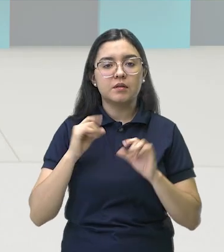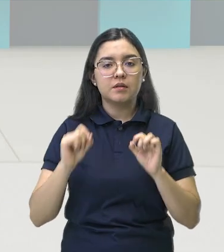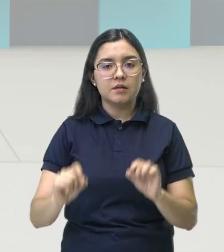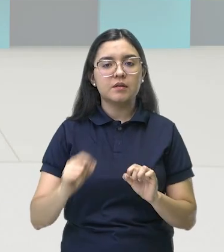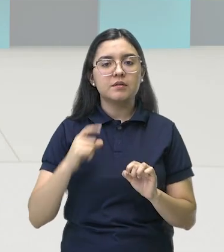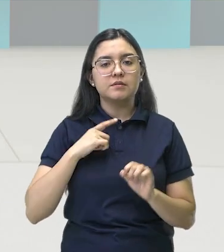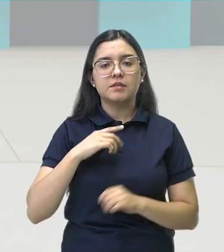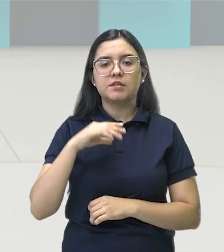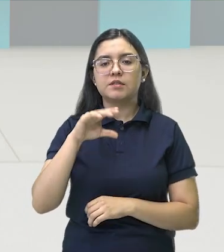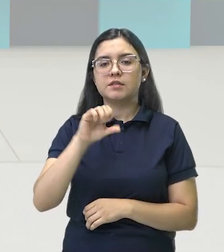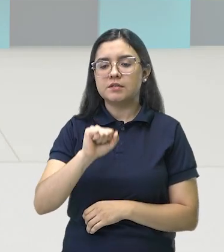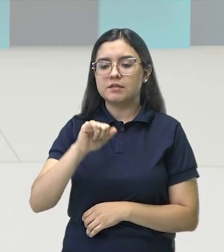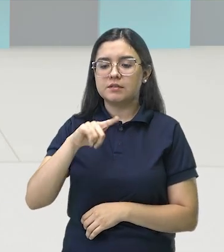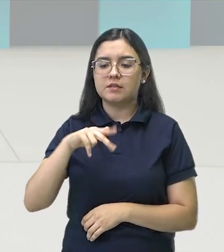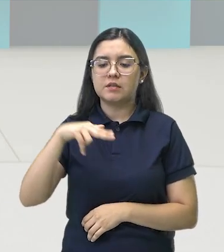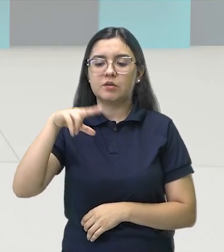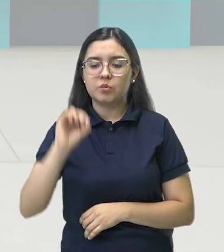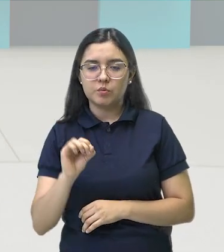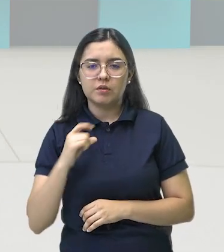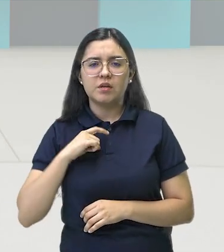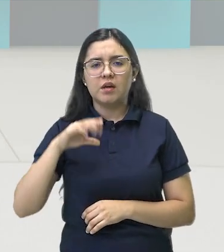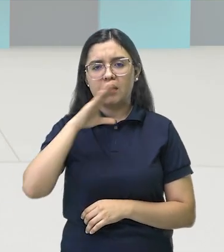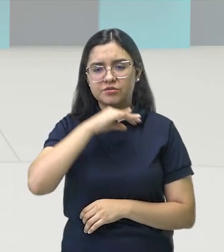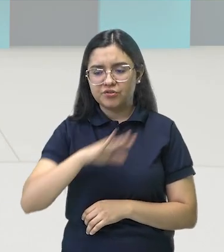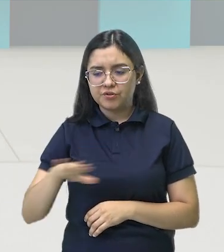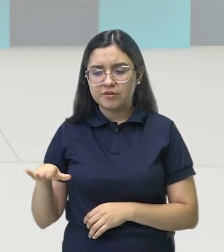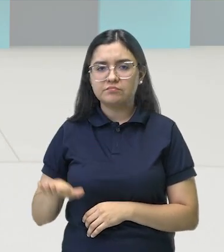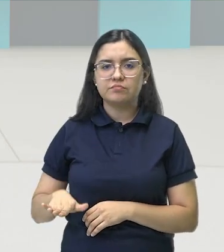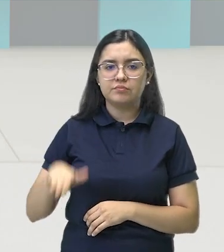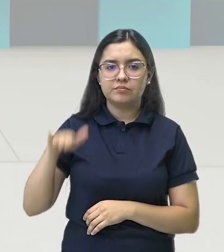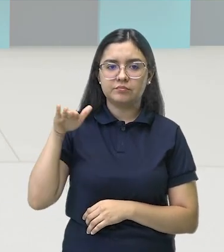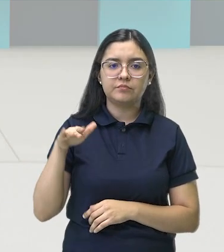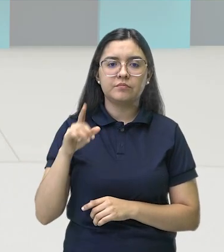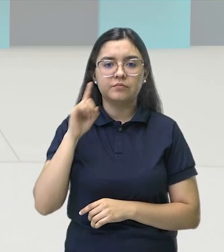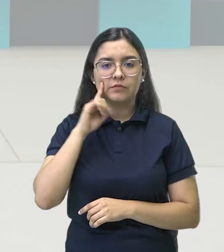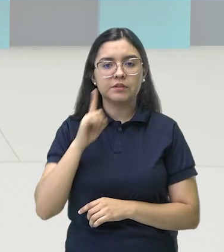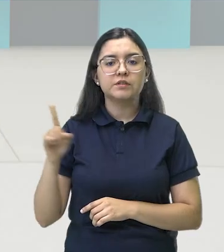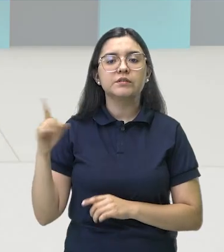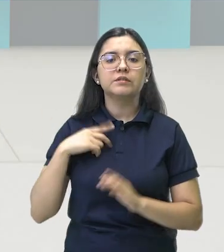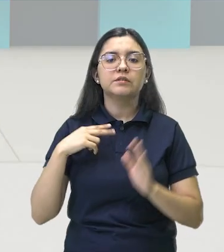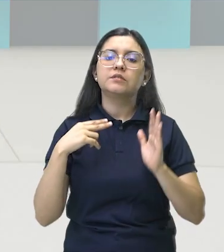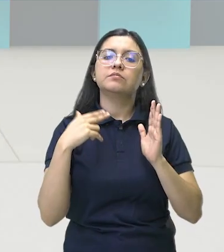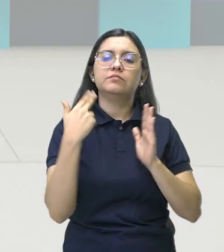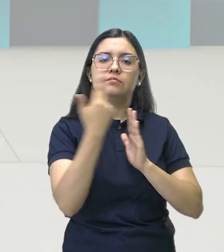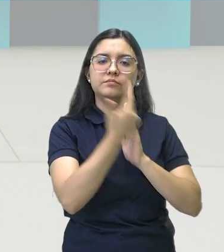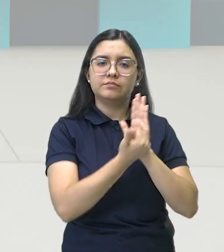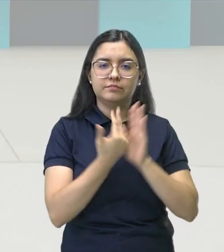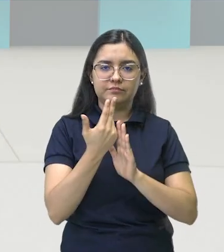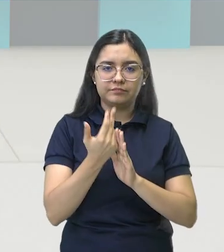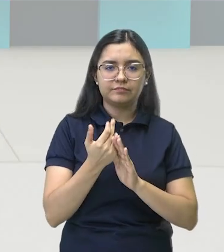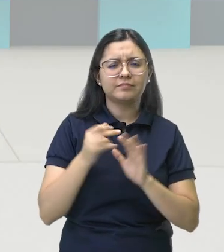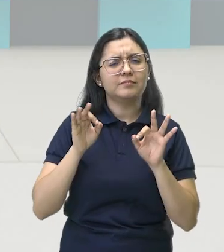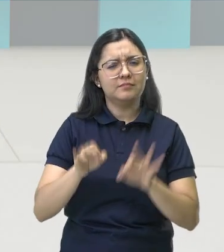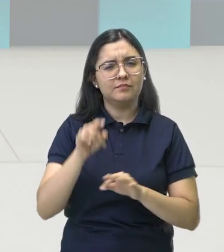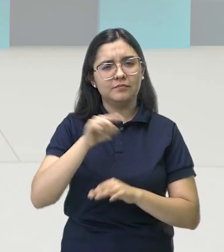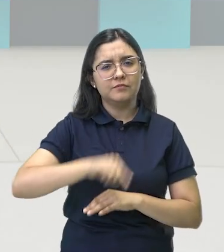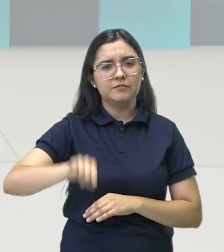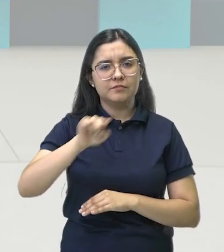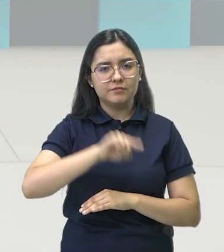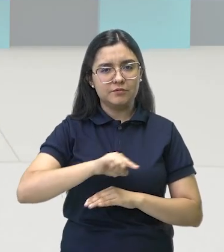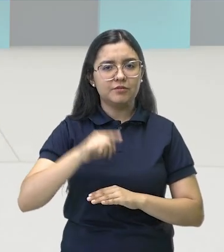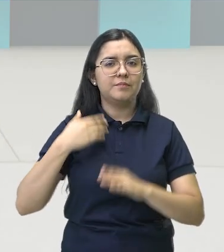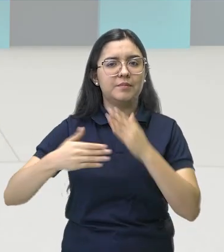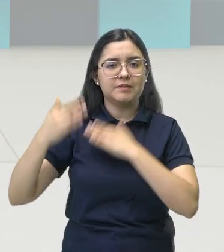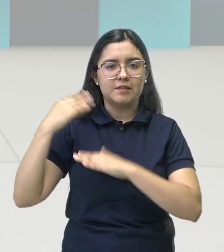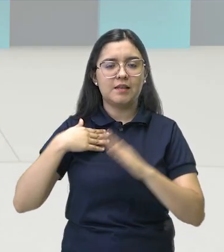códigos desde pequenos. As garatujas são esses desenhos que com certeza você já fez lá na parede da casa da